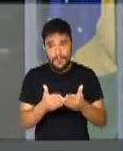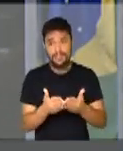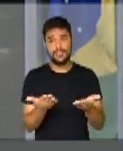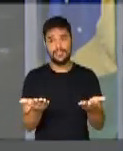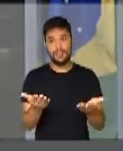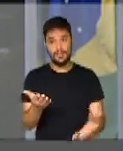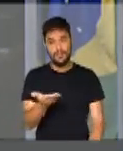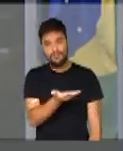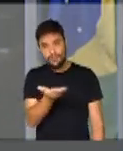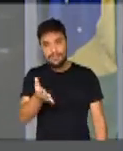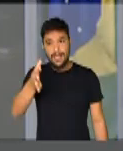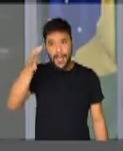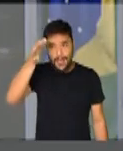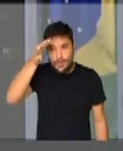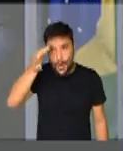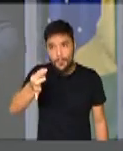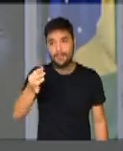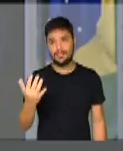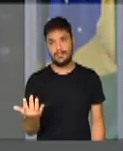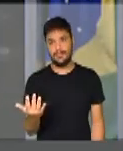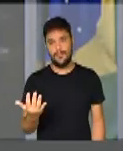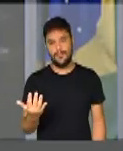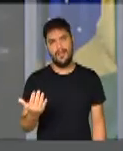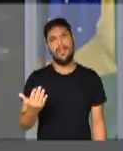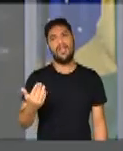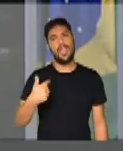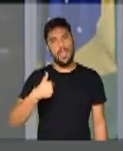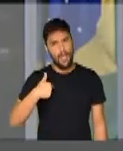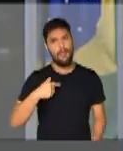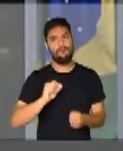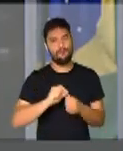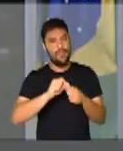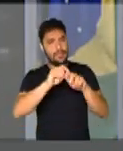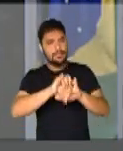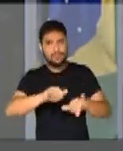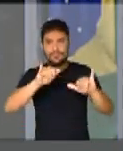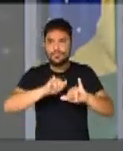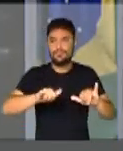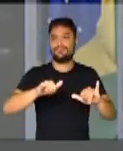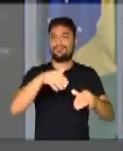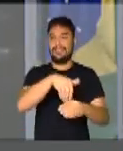a compreensão, dizer que fiz uma campanha,